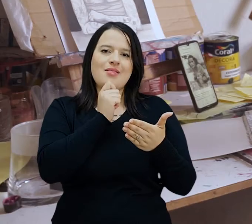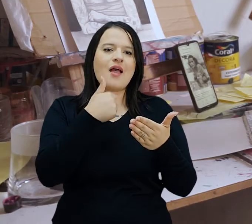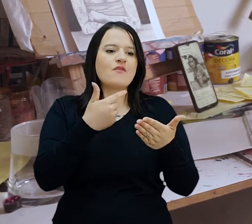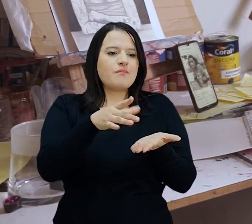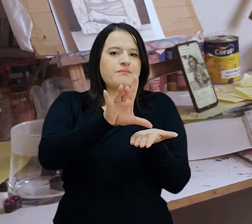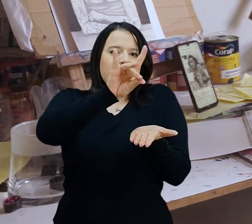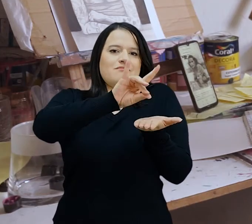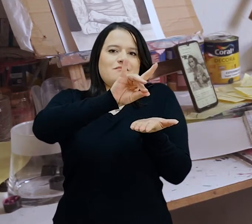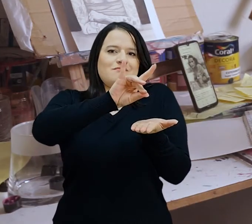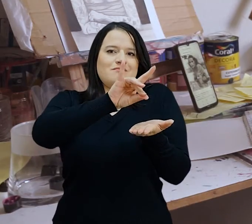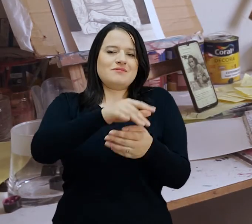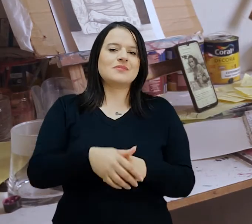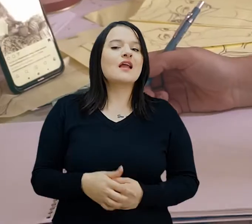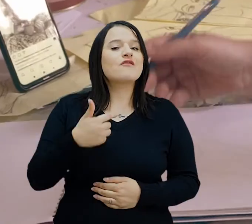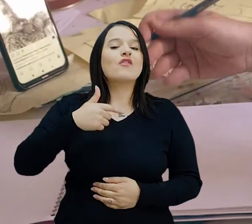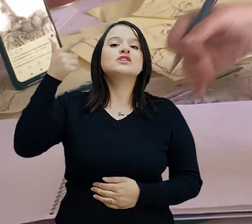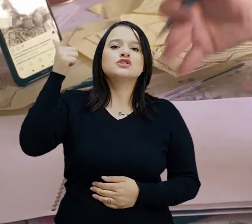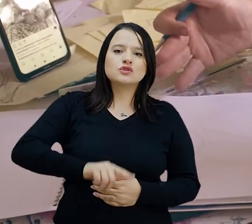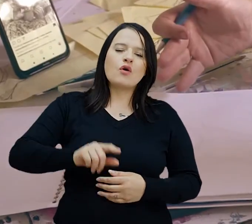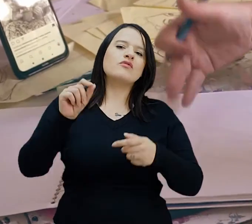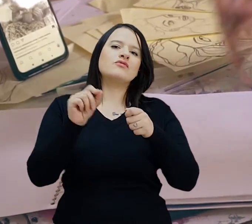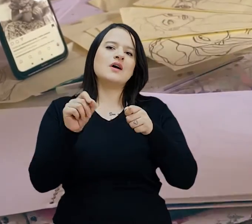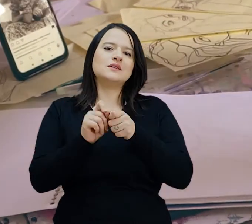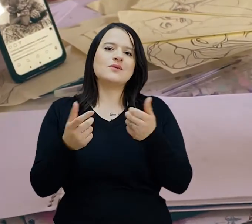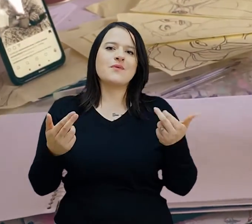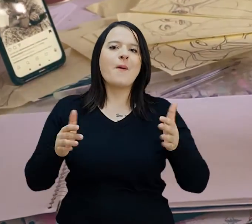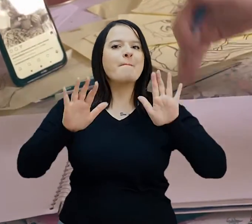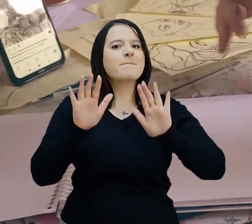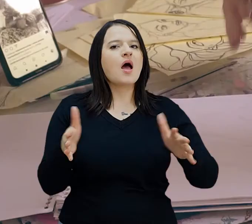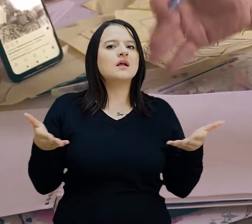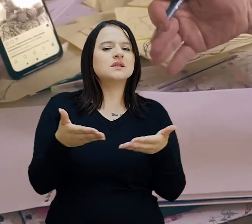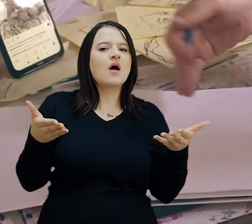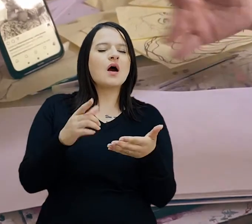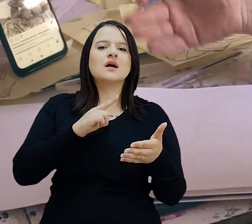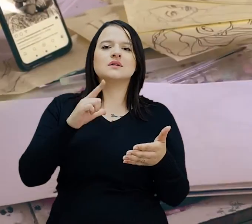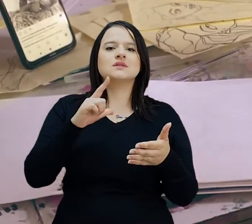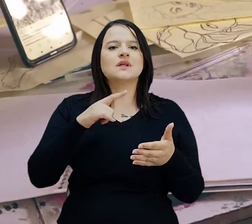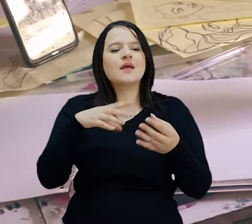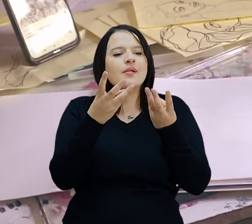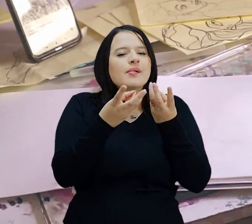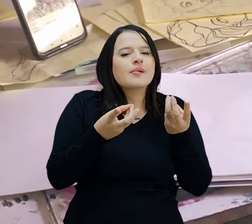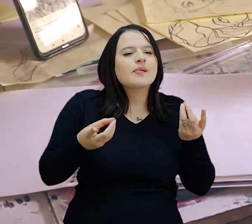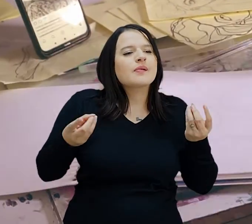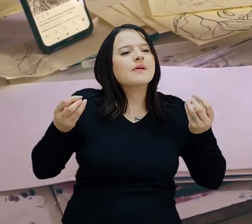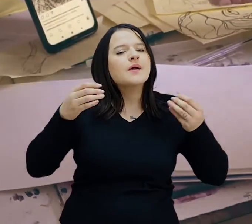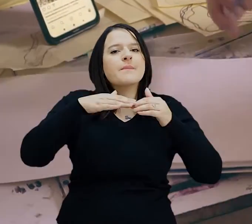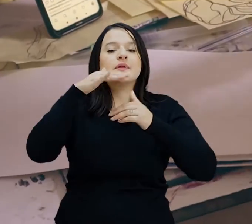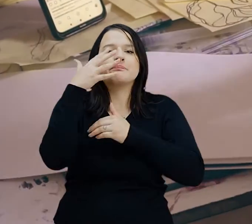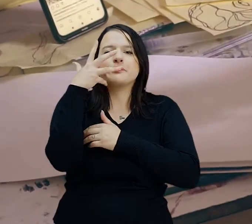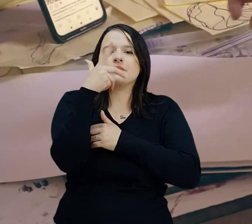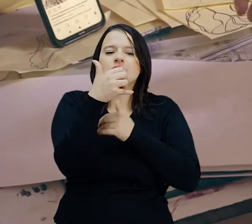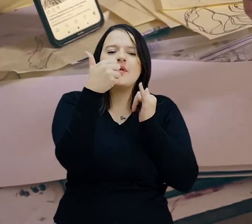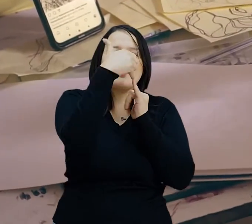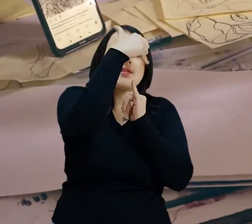eu não apaguei com a borracha. Então eu vou fazer de novo o mesmo desenho, só que agora muito